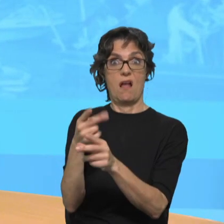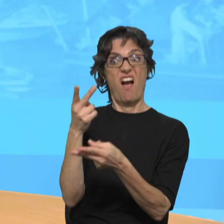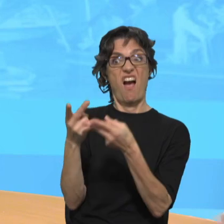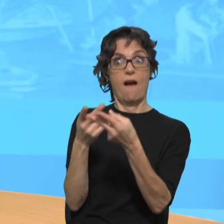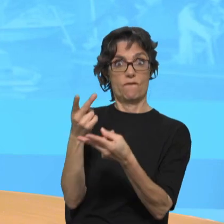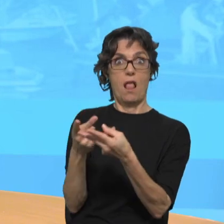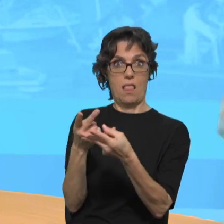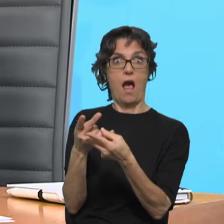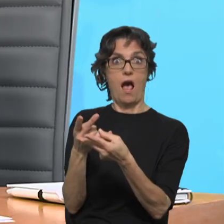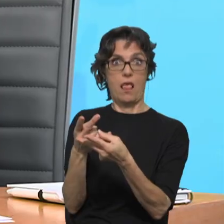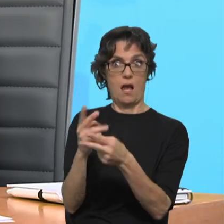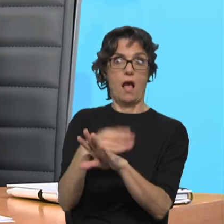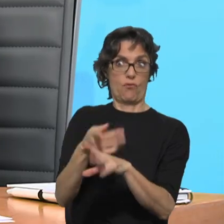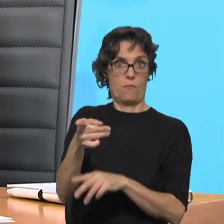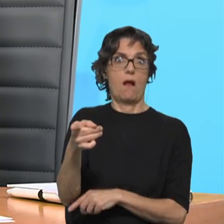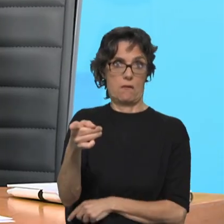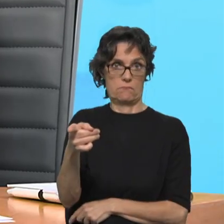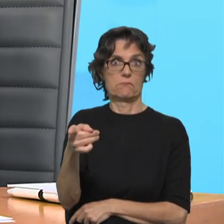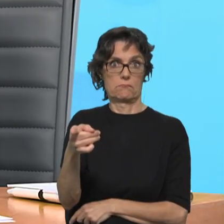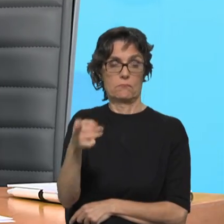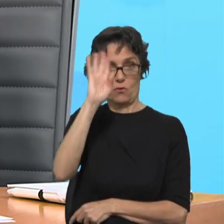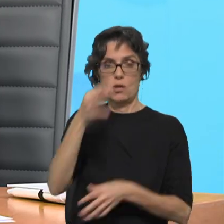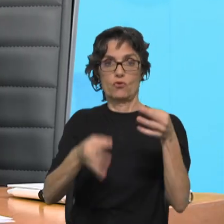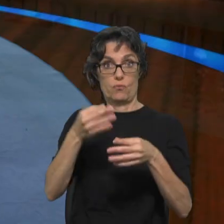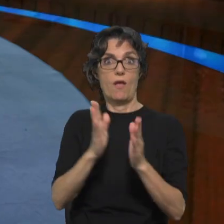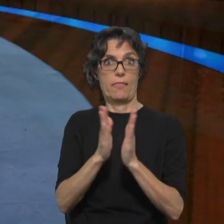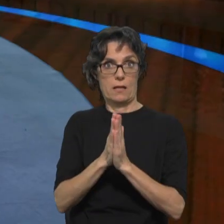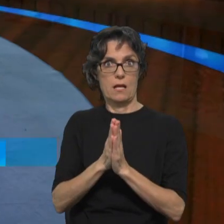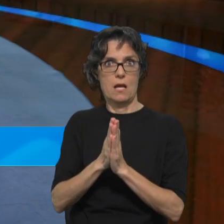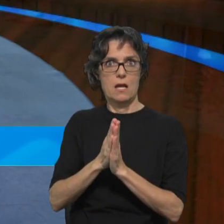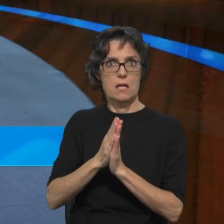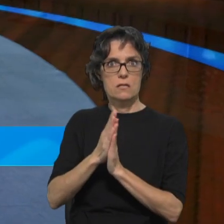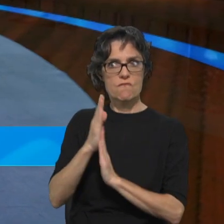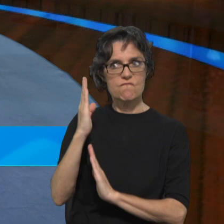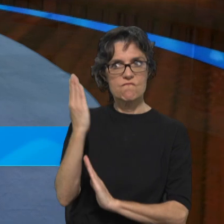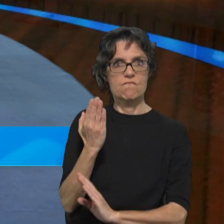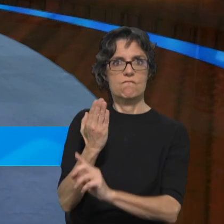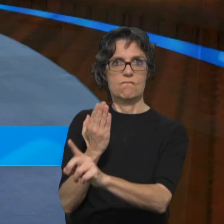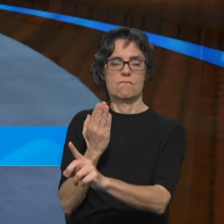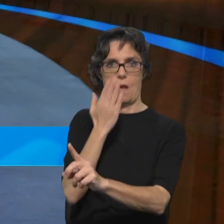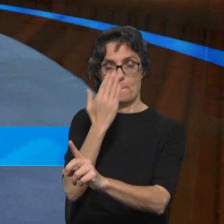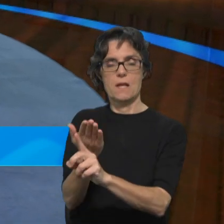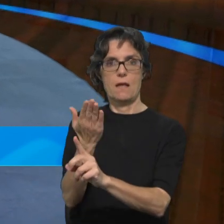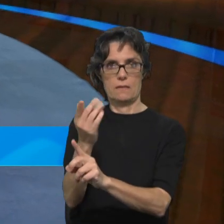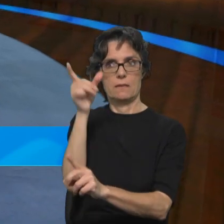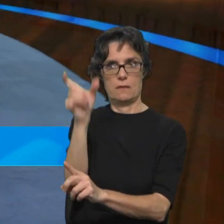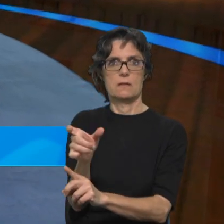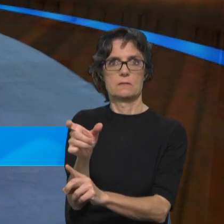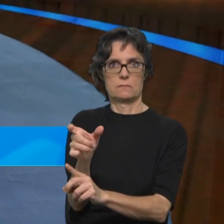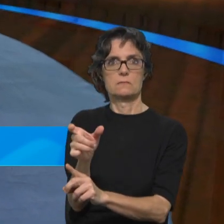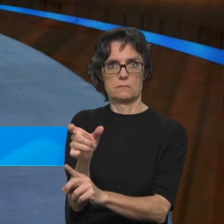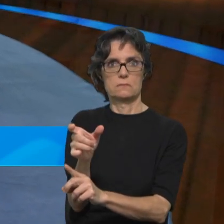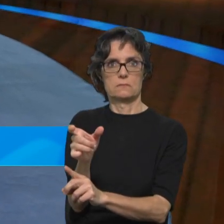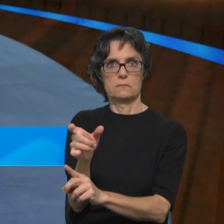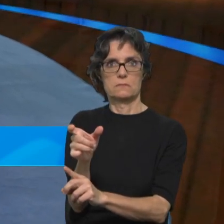forma ainda mais severa, e eu sei que o Tribunal Eclesiástico é muito severo em relação a estas coisas. Até, por vezes, pode vir a